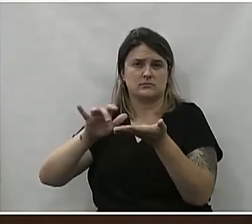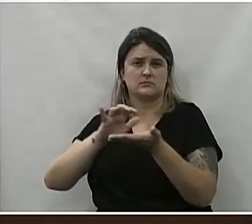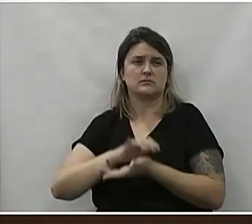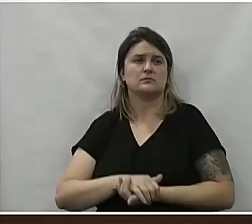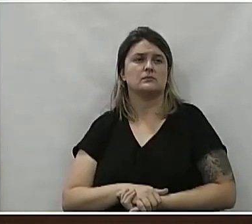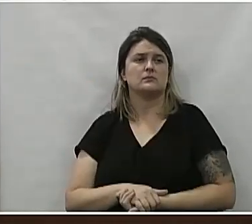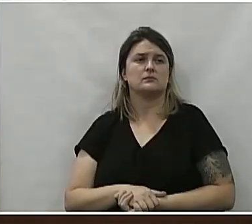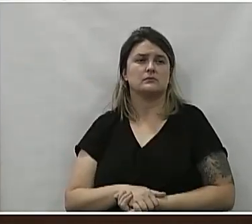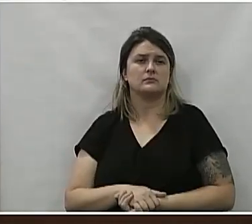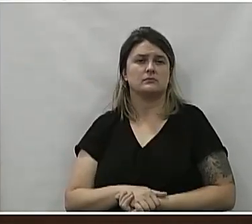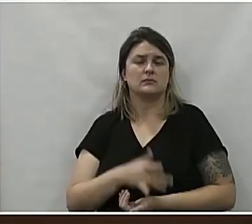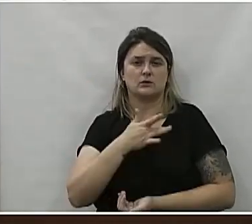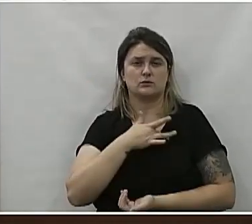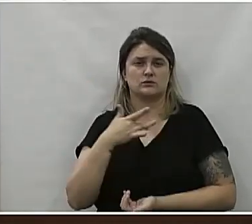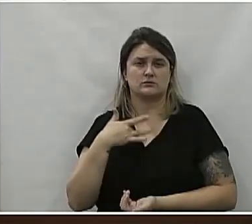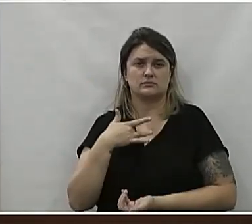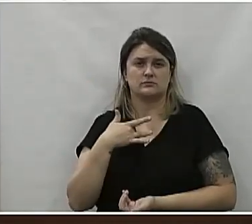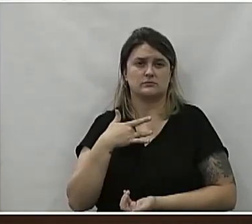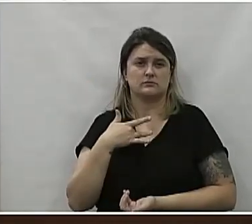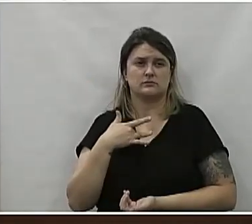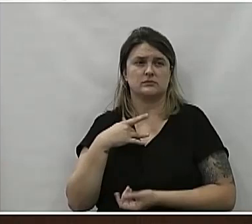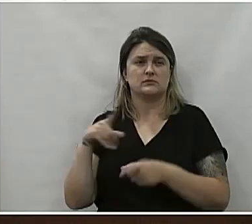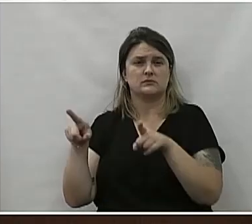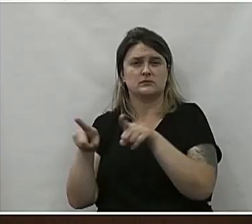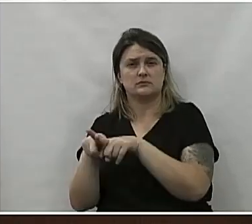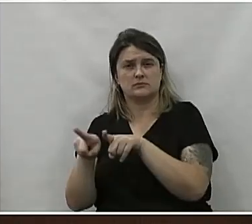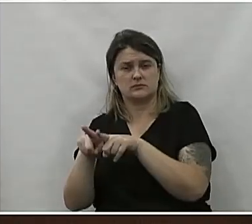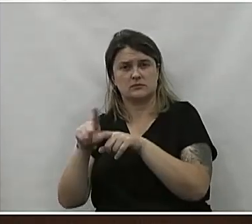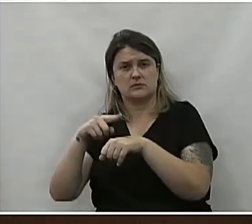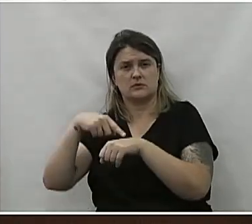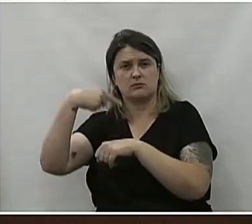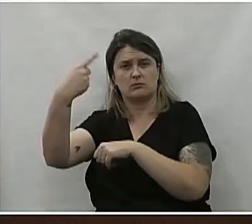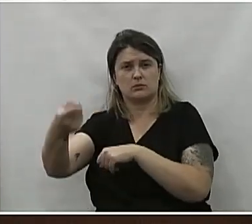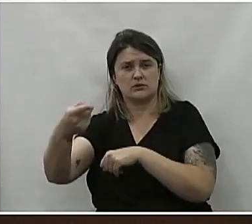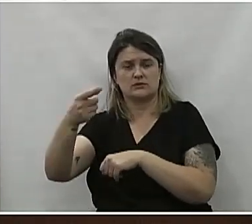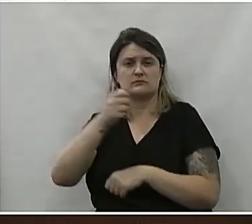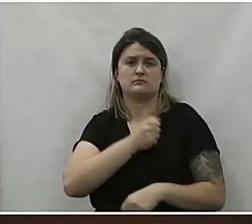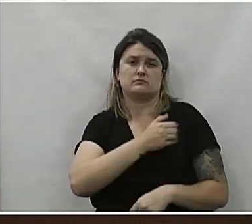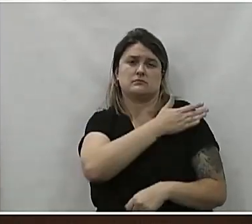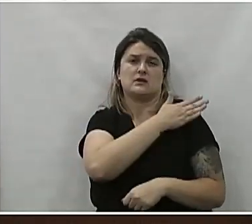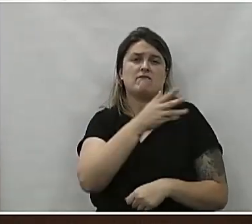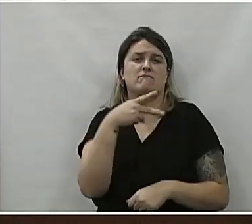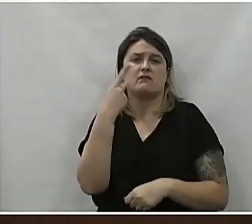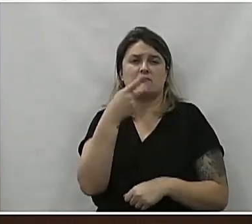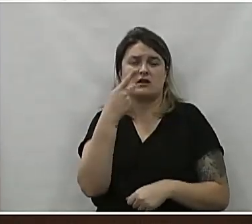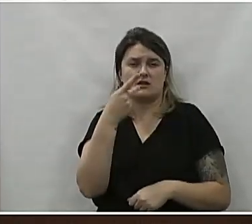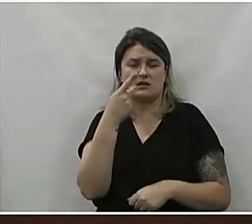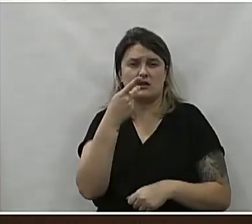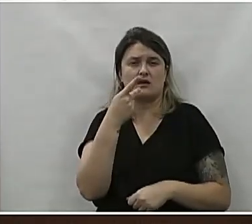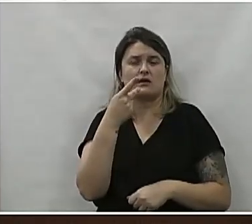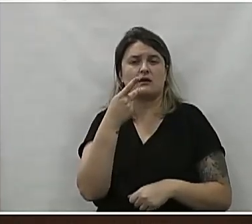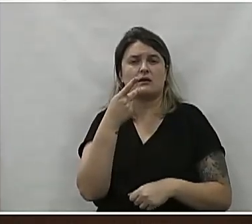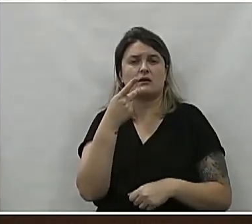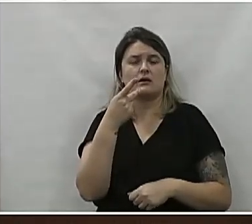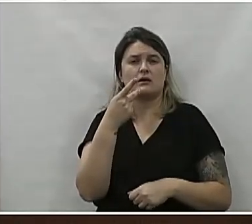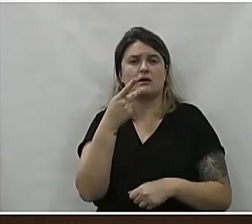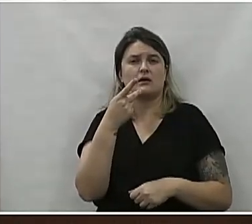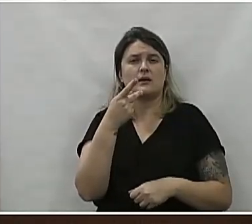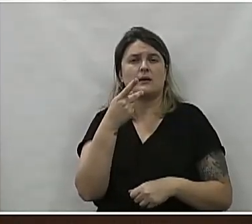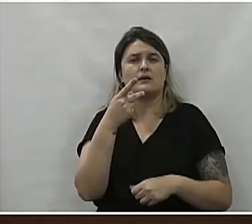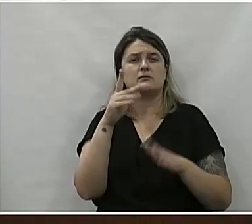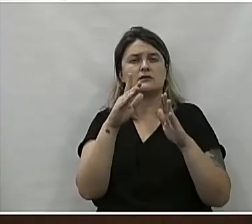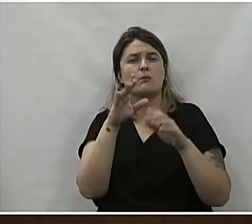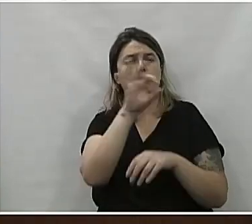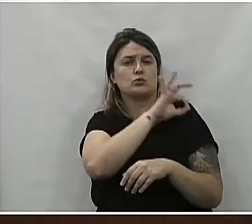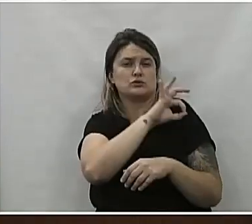saúde E também logo após O sargento Para falar a respeito Da patrulha